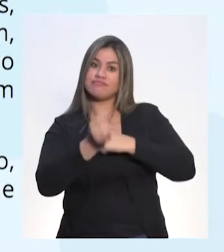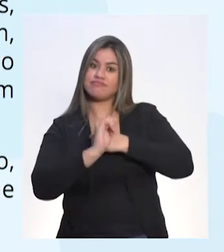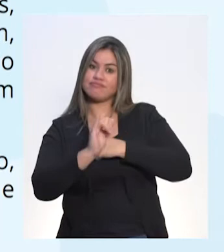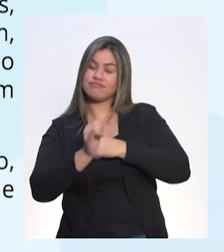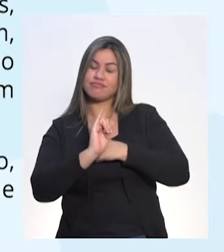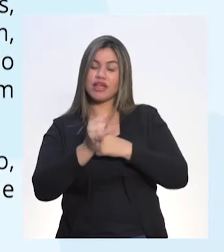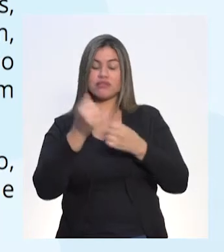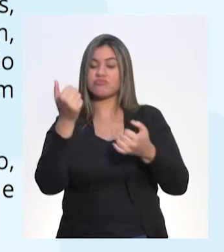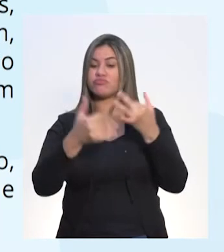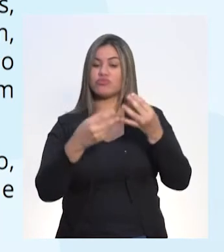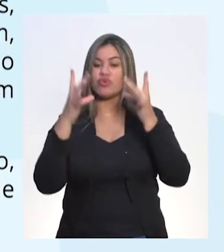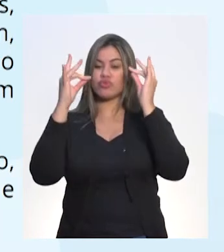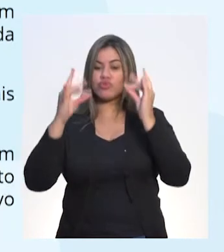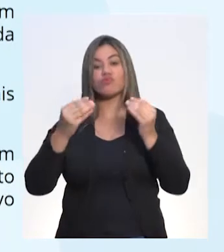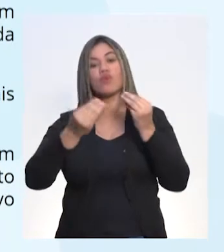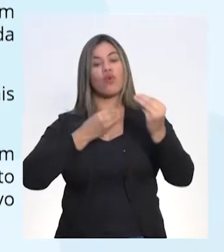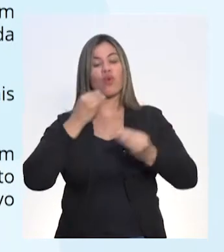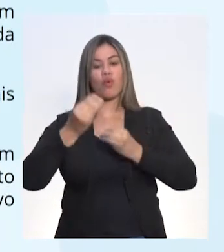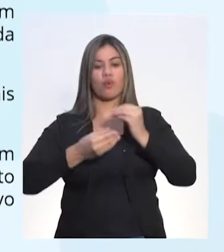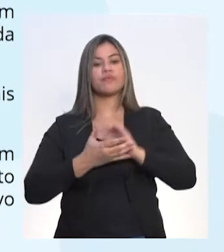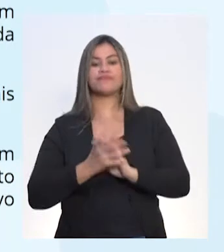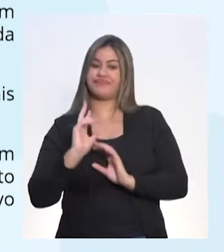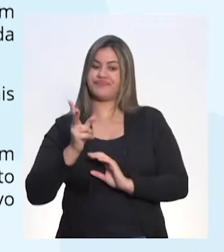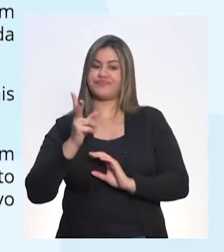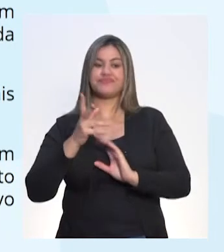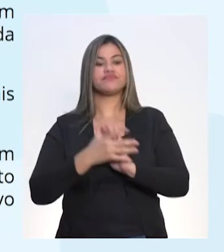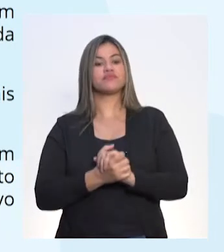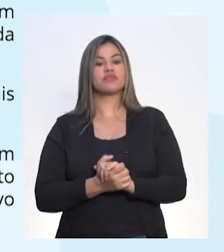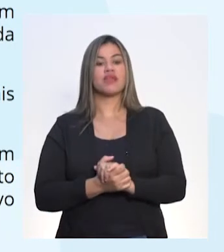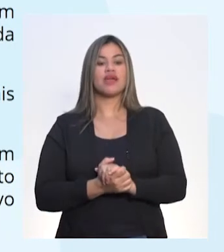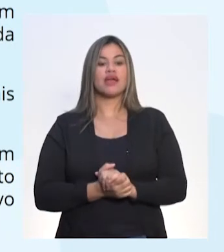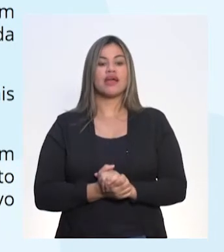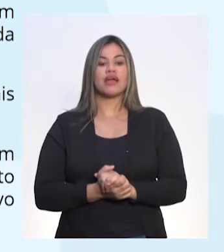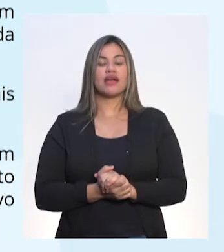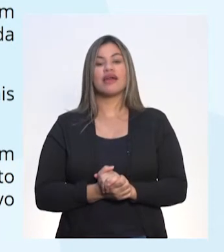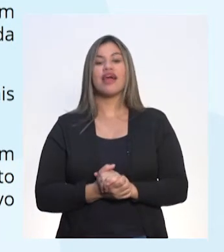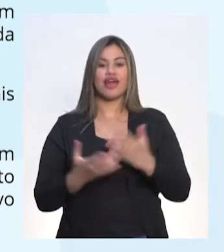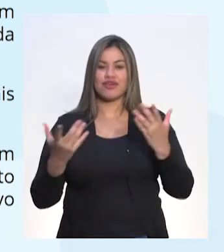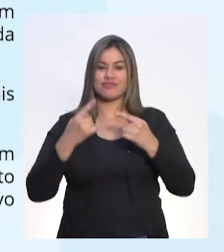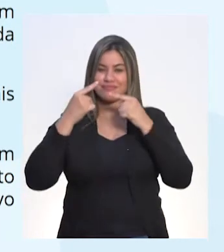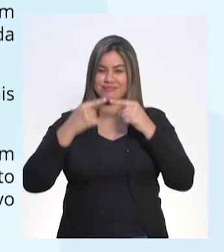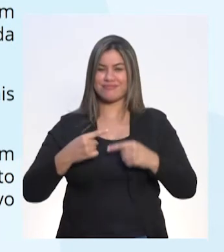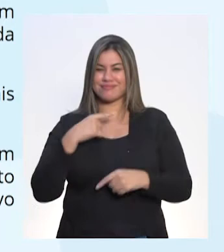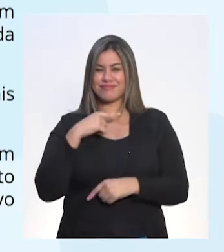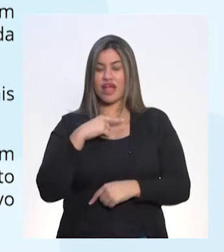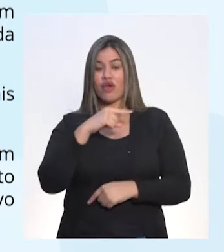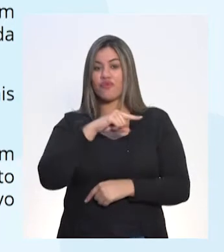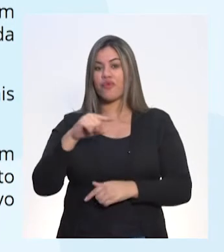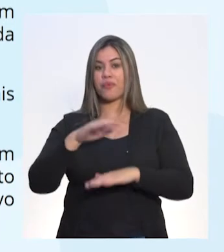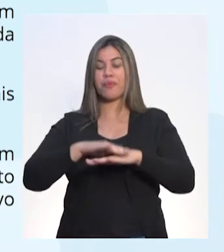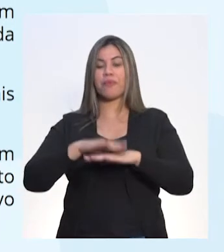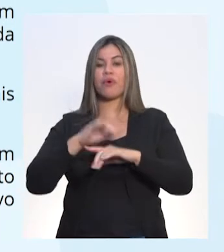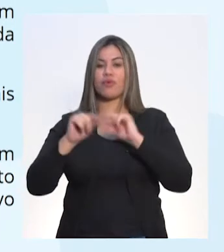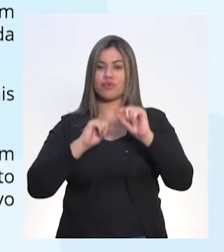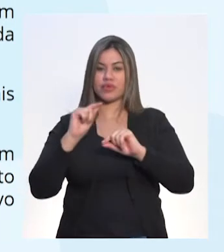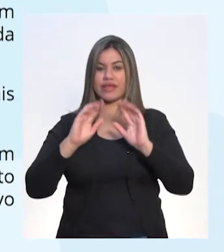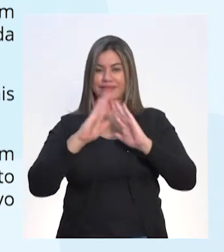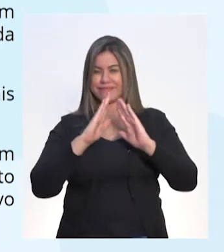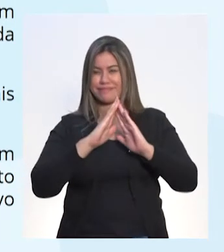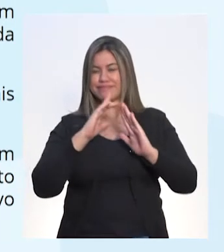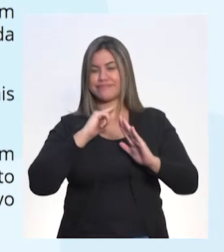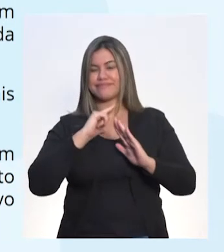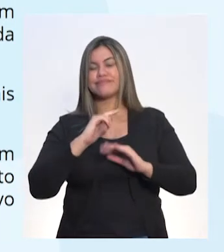né? Então, vamos lá. Agora, gente, vamos para o primeiro desafio desta aula. O que vocês irão fazer aí em casa,